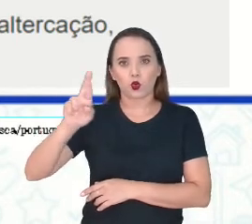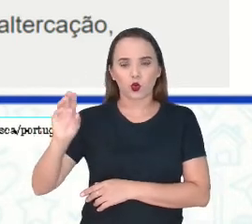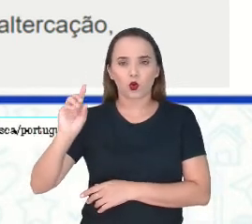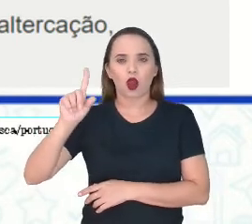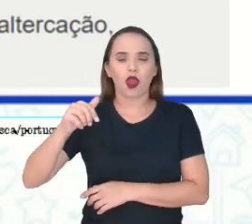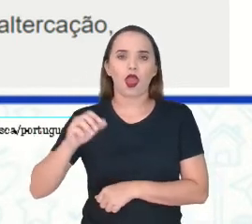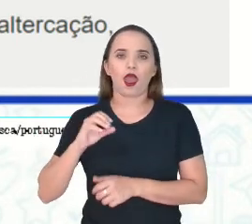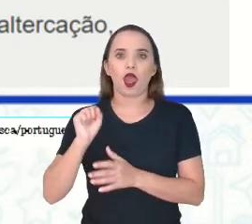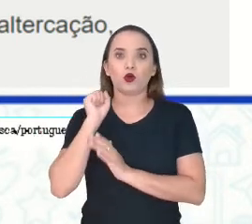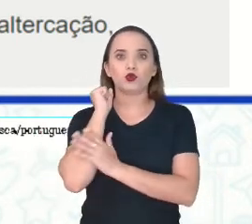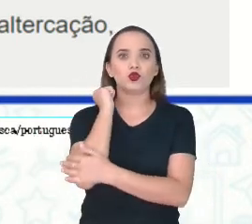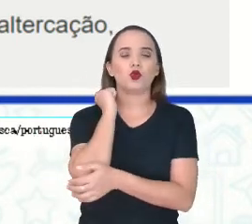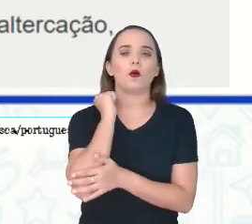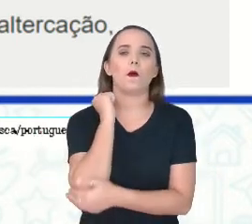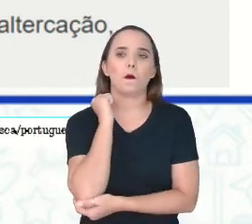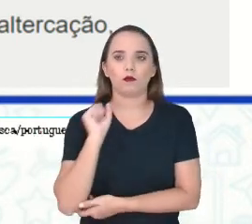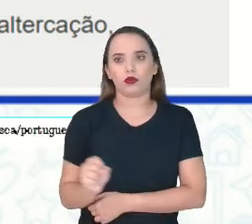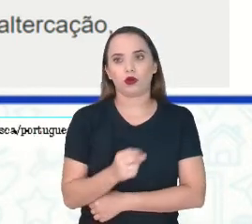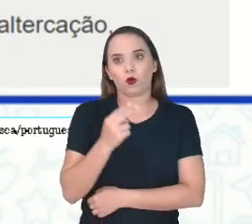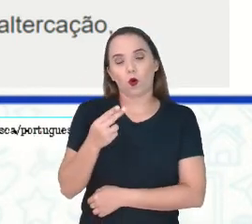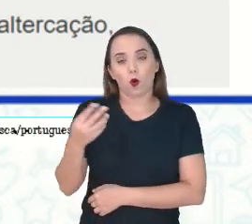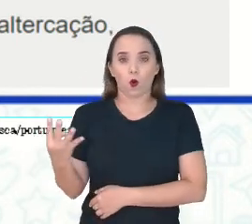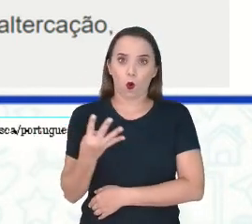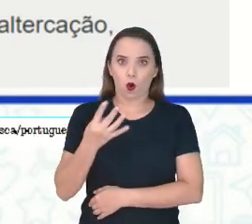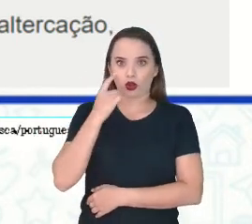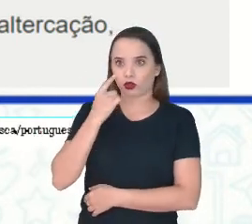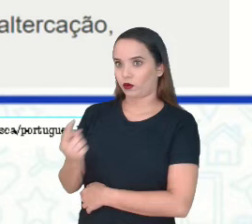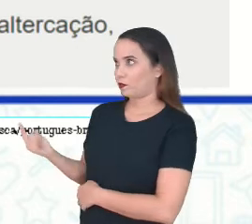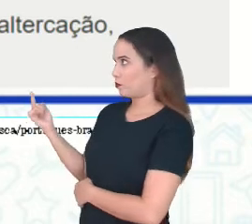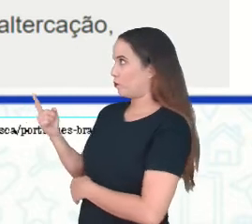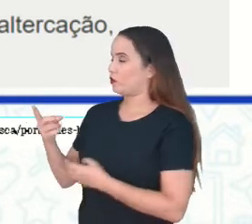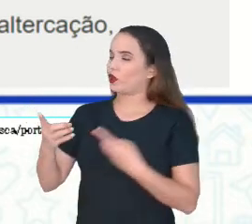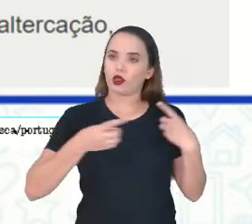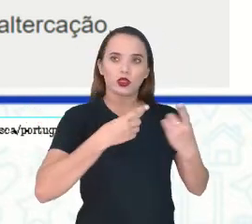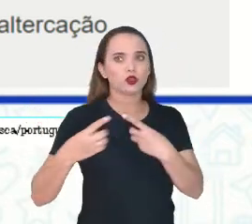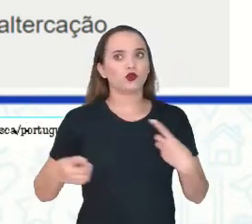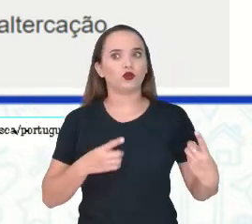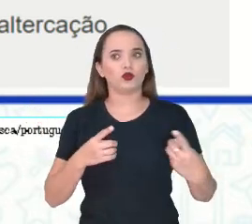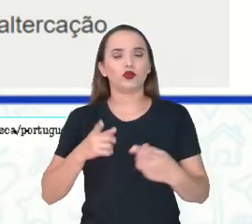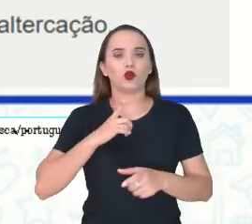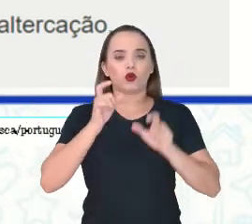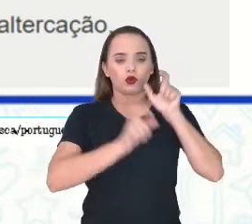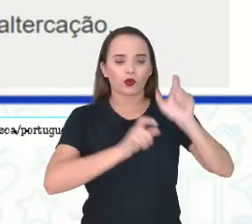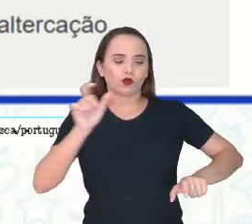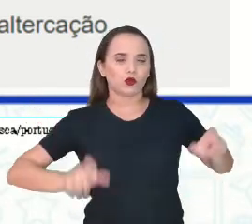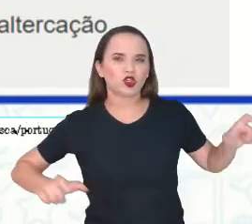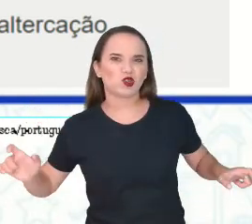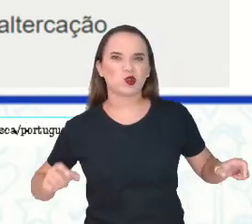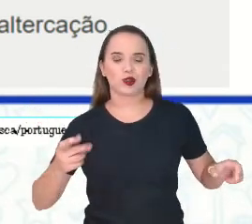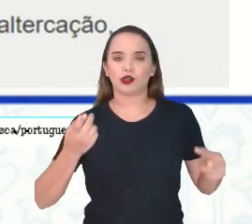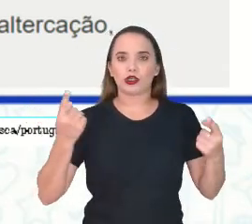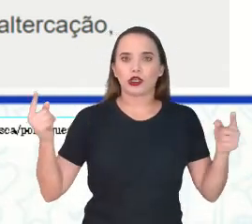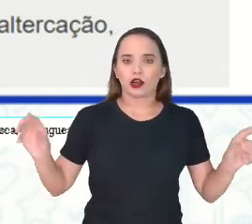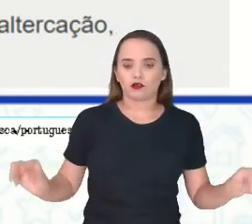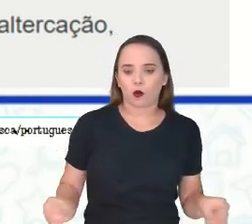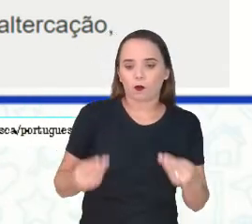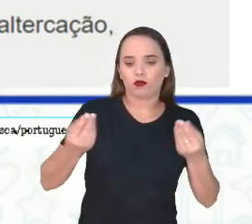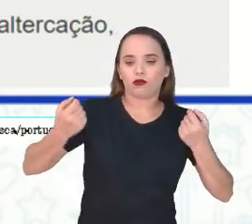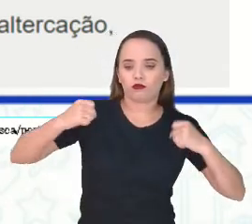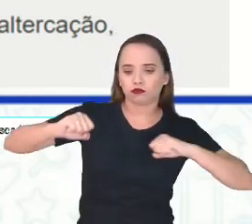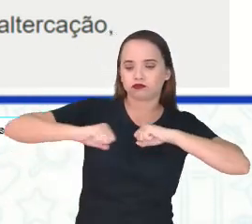discussão, em que os participantes defendem pontos de vista antagônicos, ou seja, opostos.